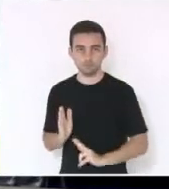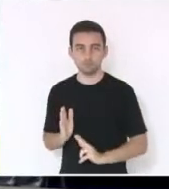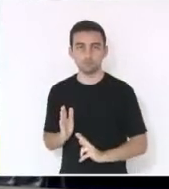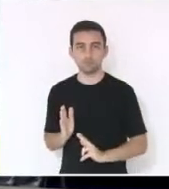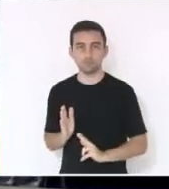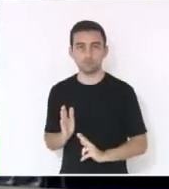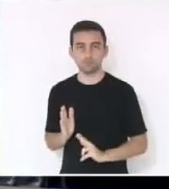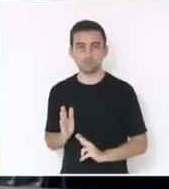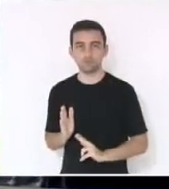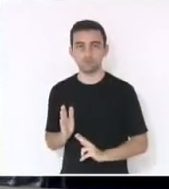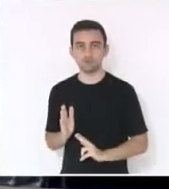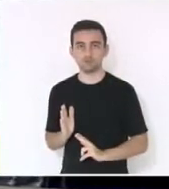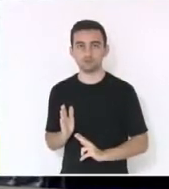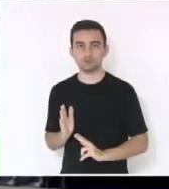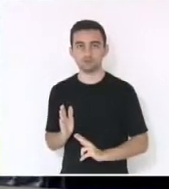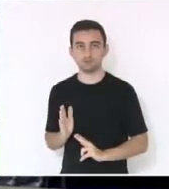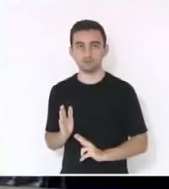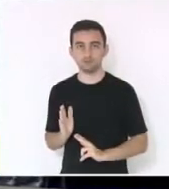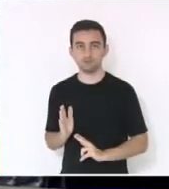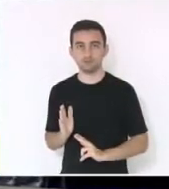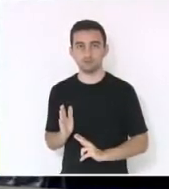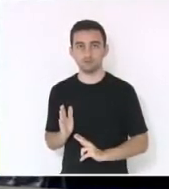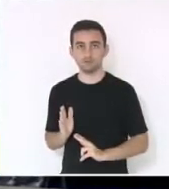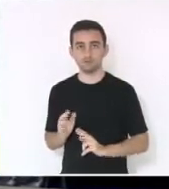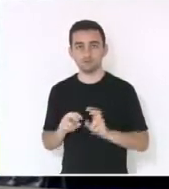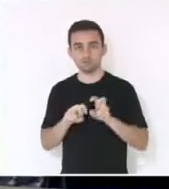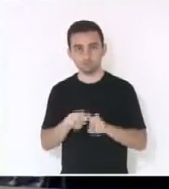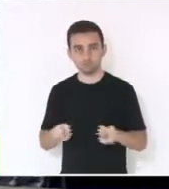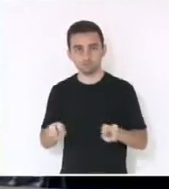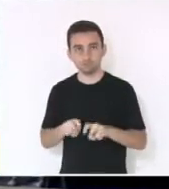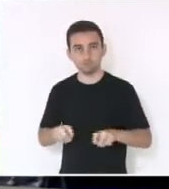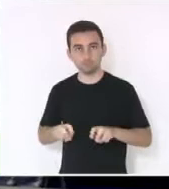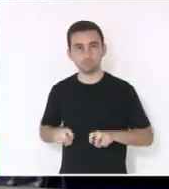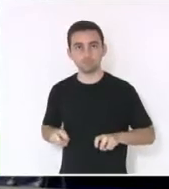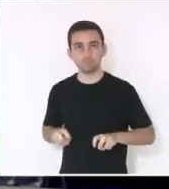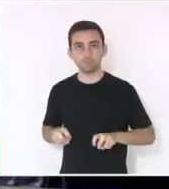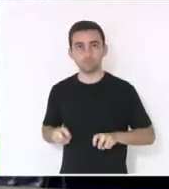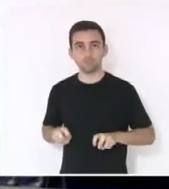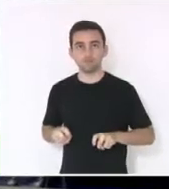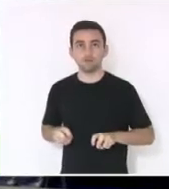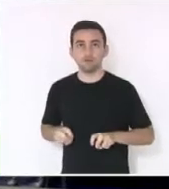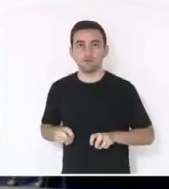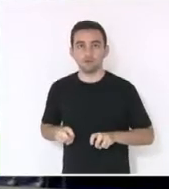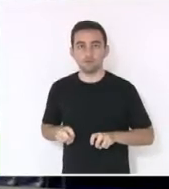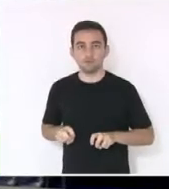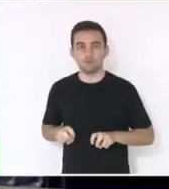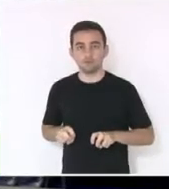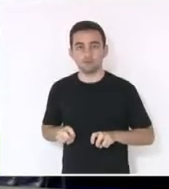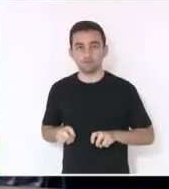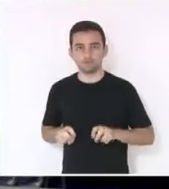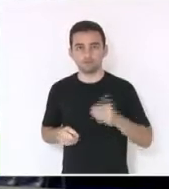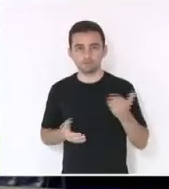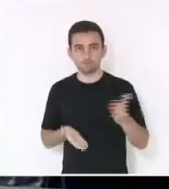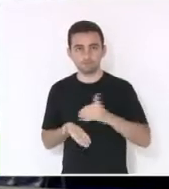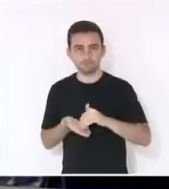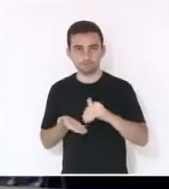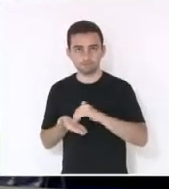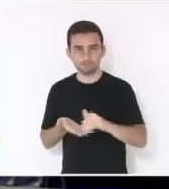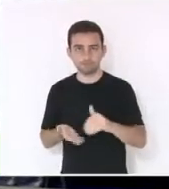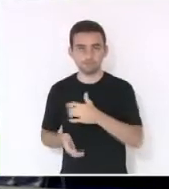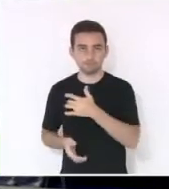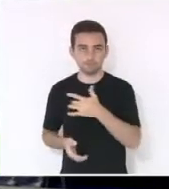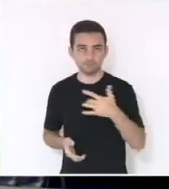nominadas para tornarem assento à mesa. Excelentíssimo senhor secretário do Estado da Saúde,